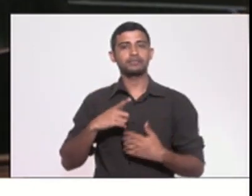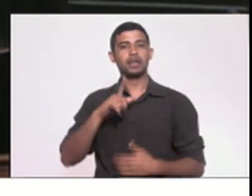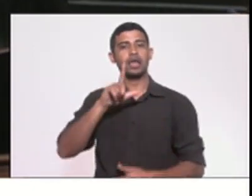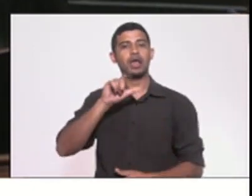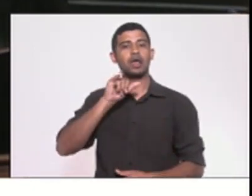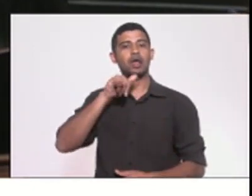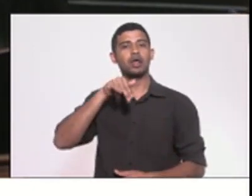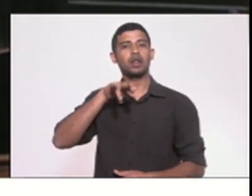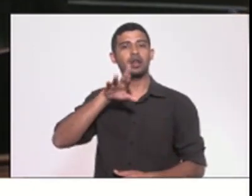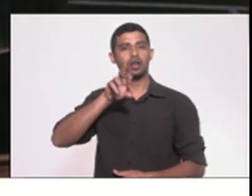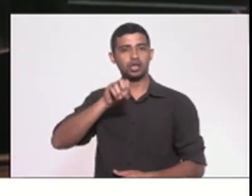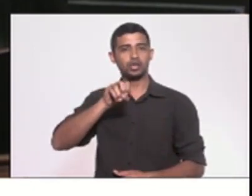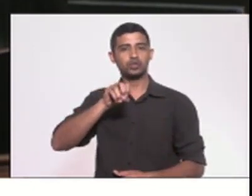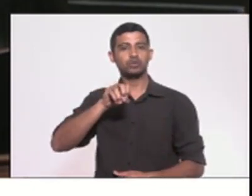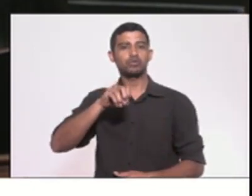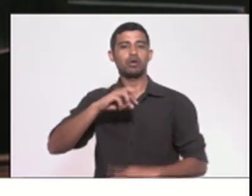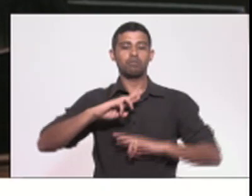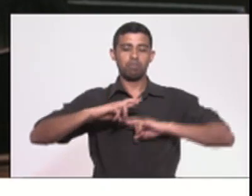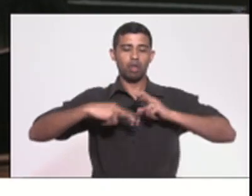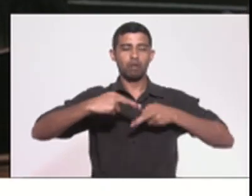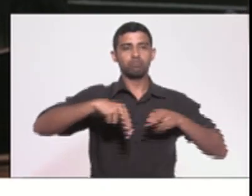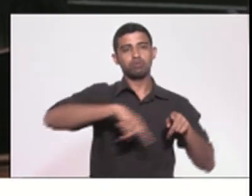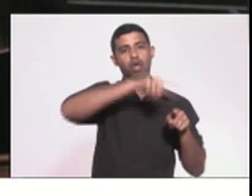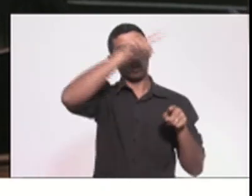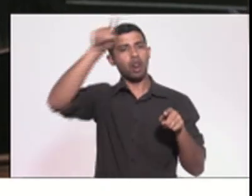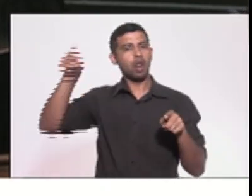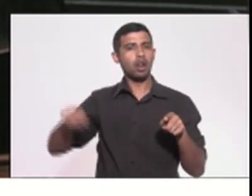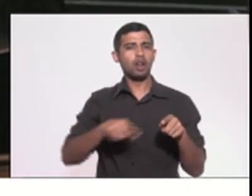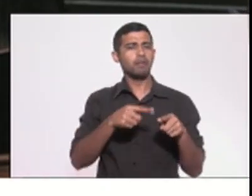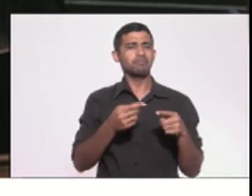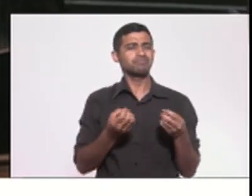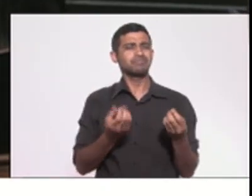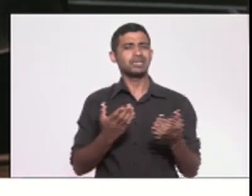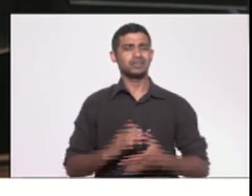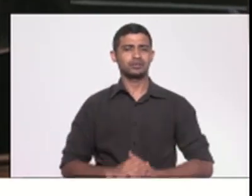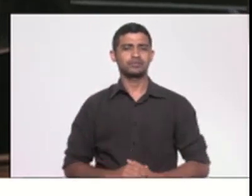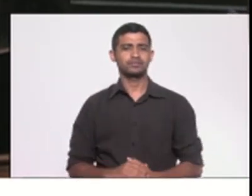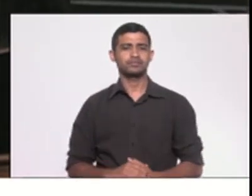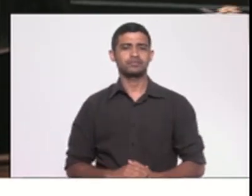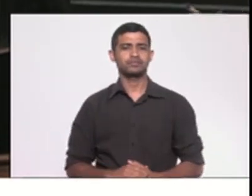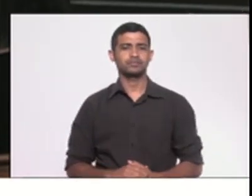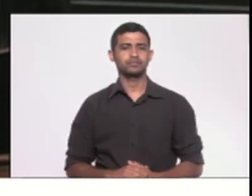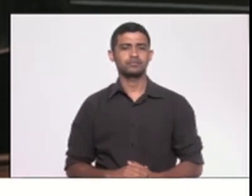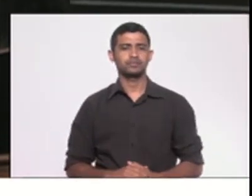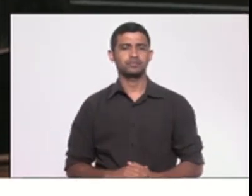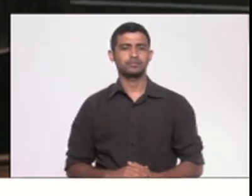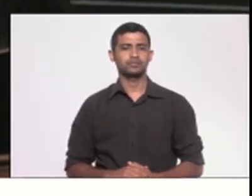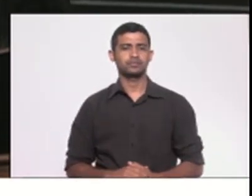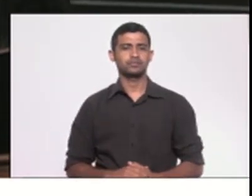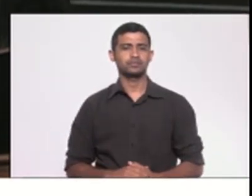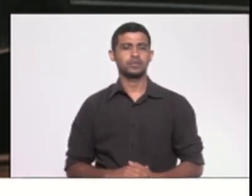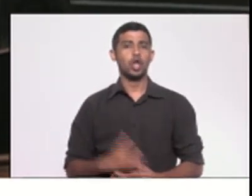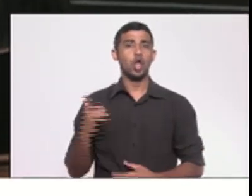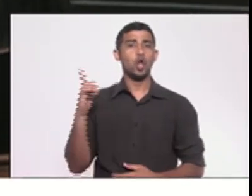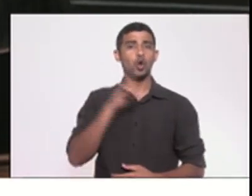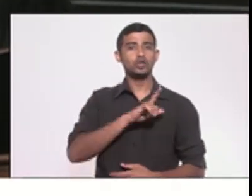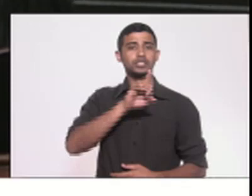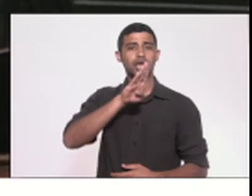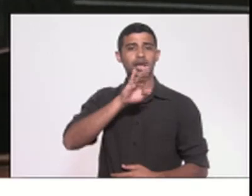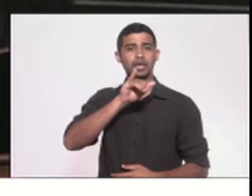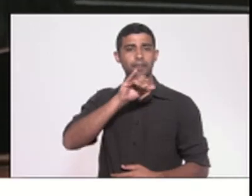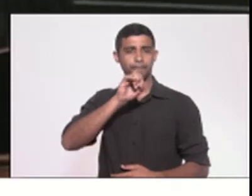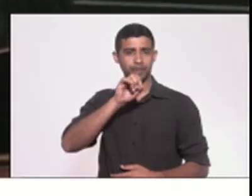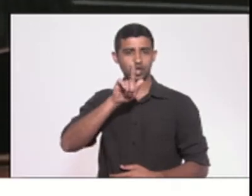é recirculado depois de inoculado. Para que tudo isso? Para se produzir o gás, o biogás,